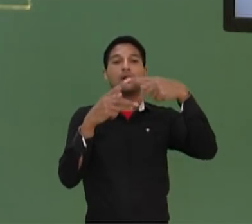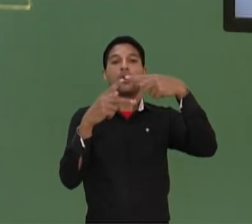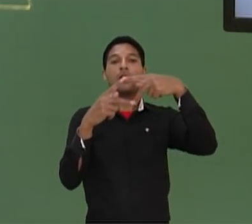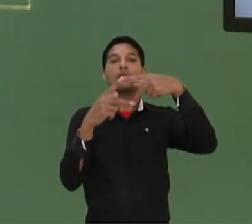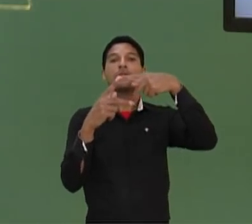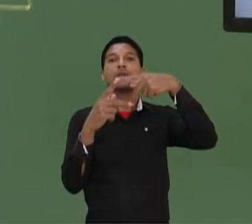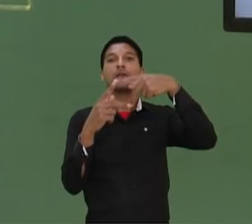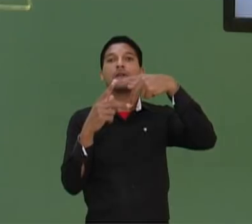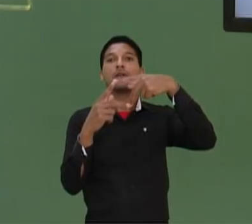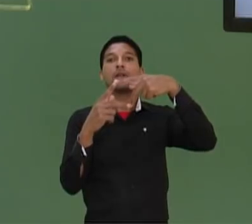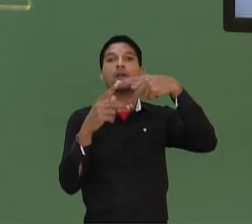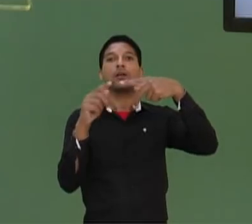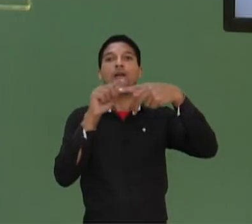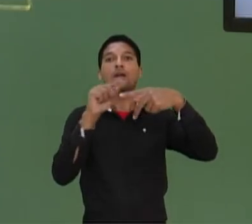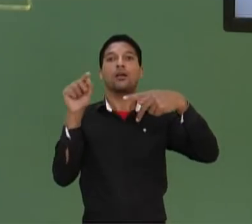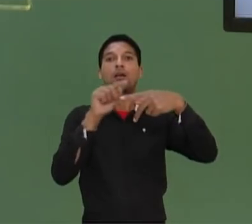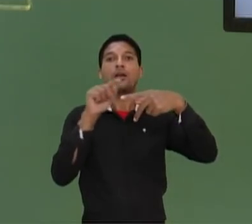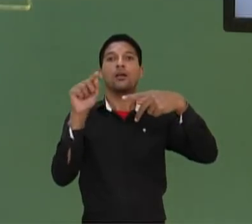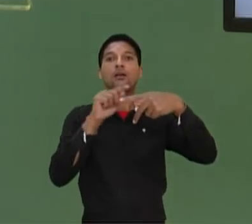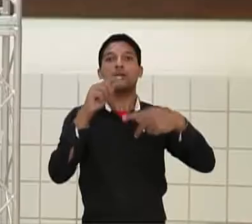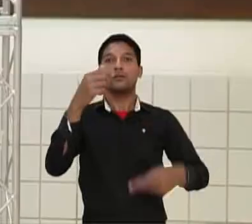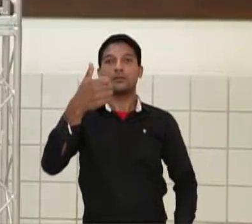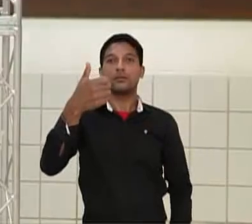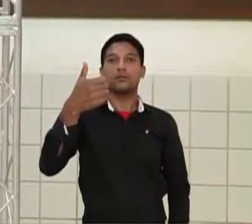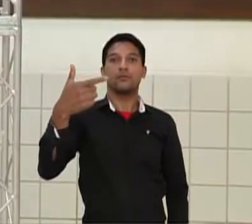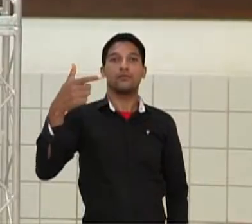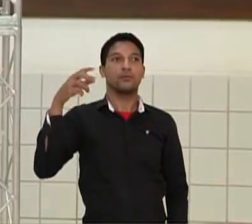55, 125 e 55.